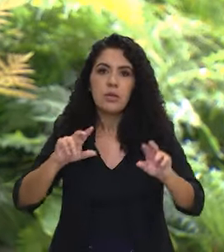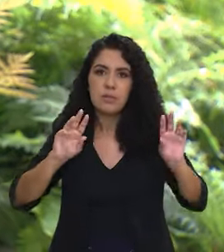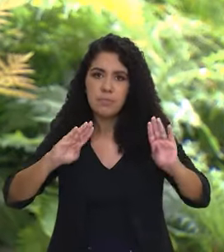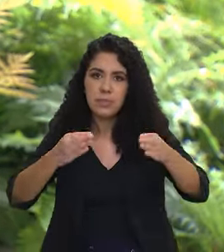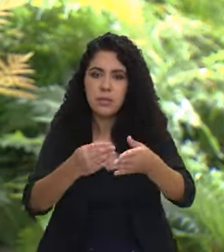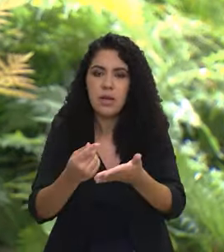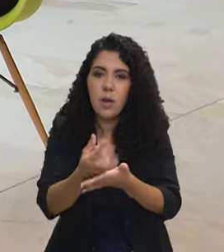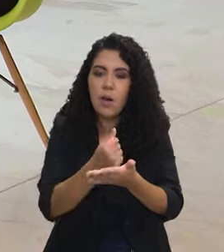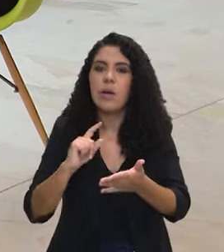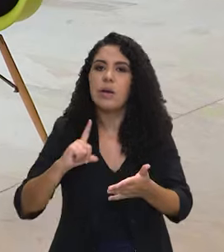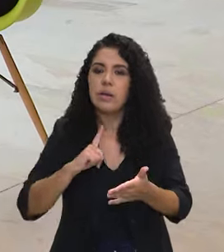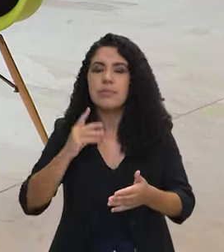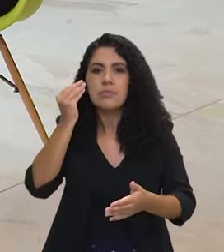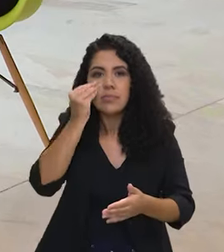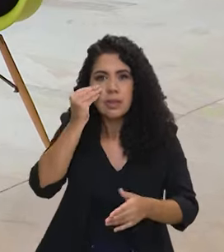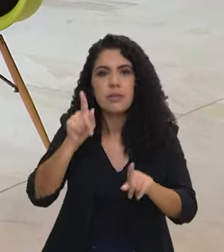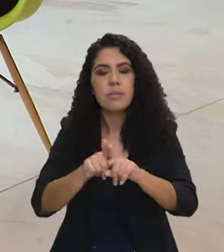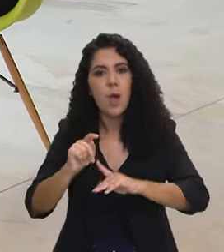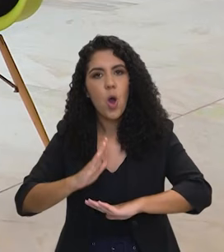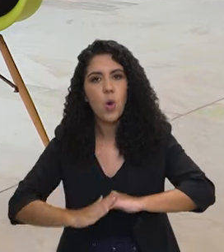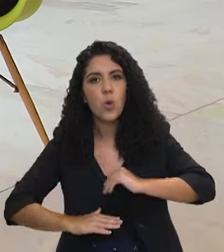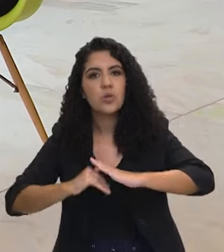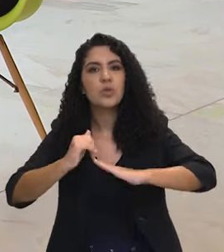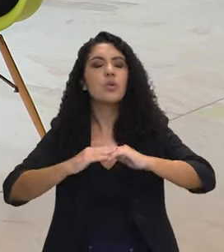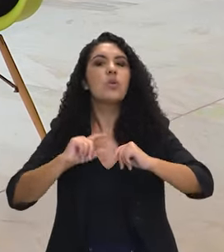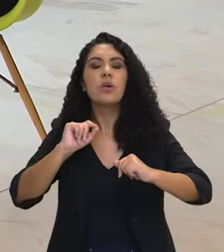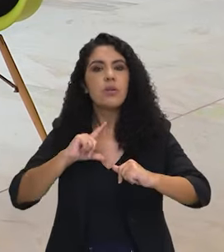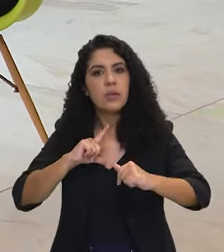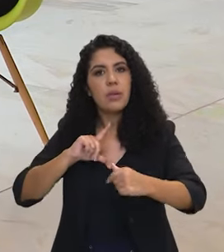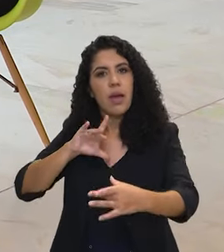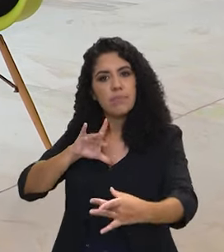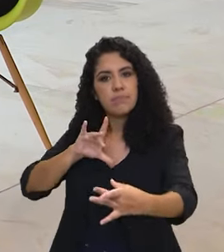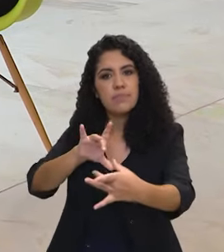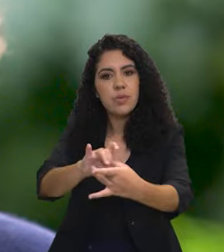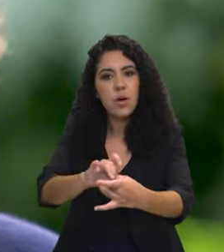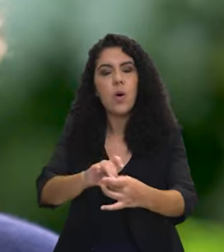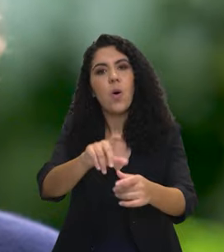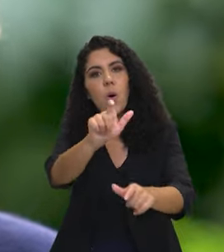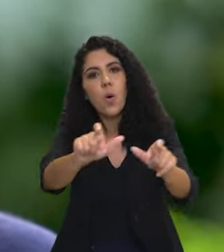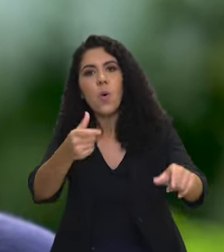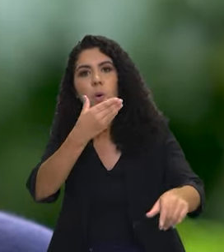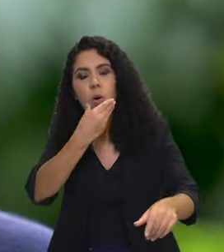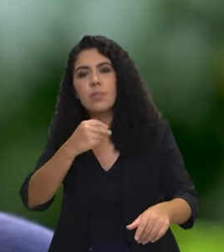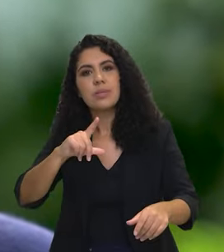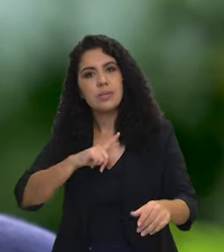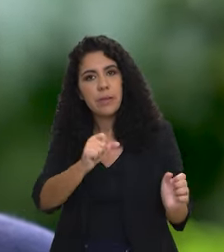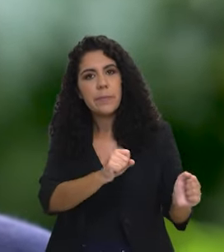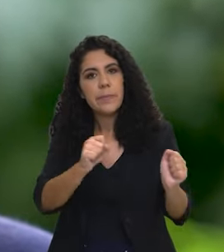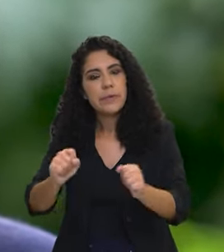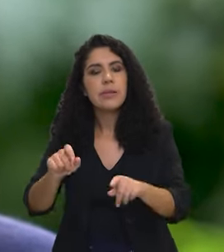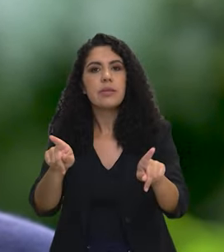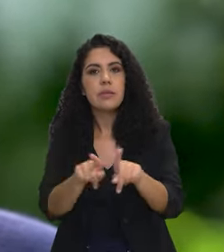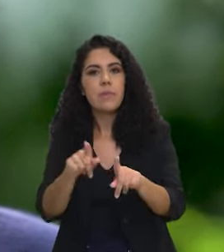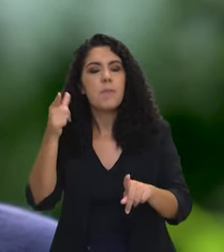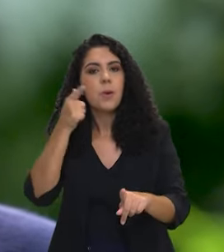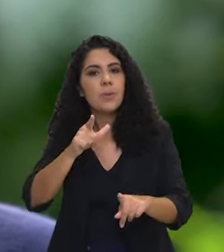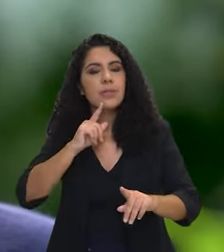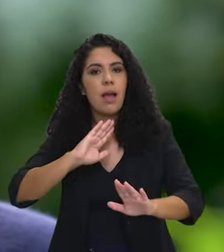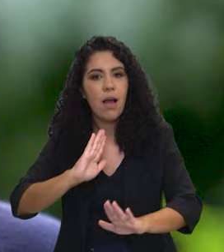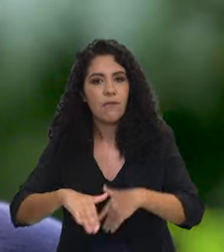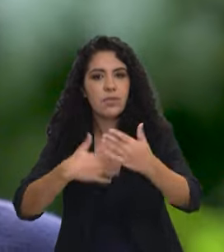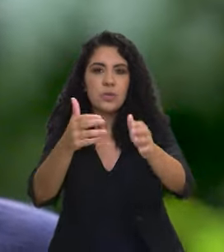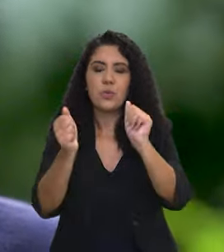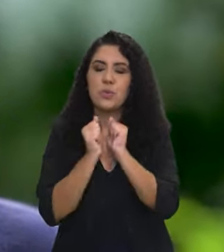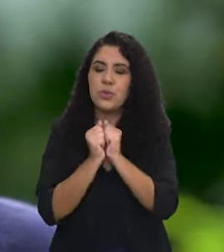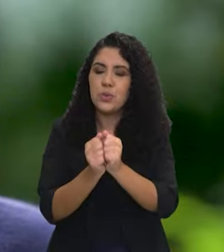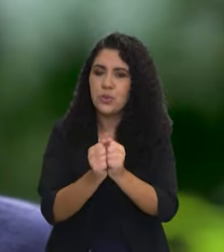político e econômico. Então, eu também busco, sobretudo, construir pontes com homens que detêm o poder também, para que a gente possa